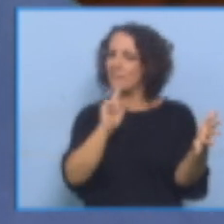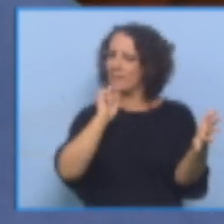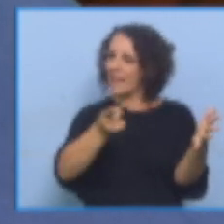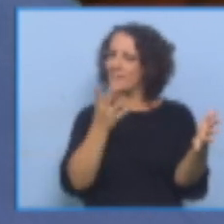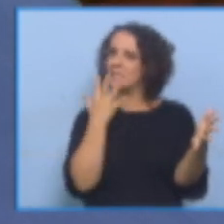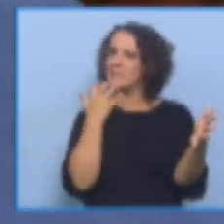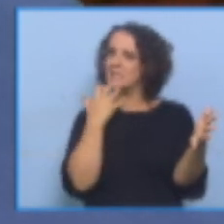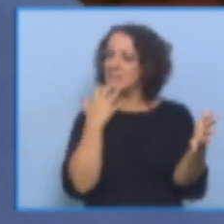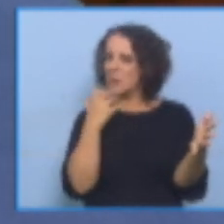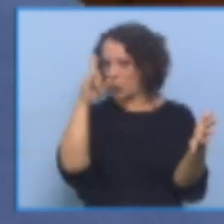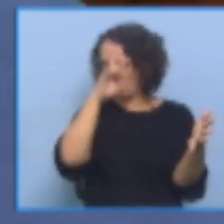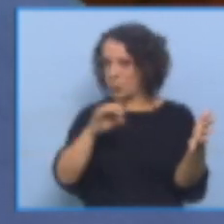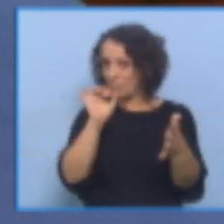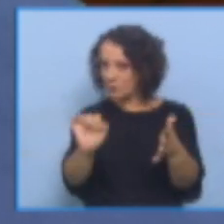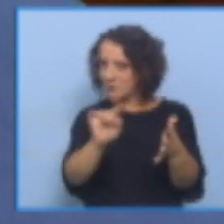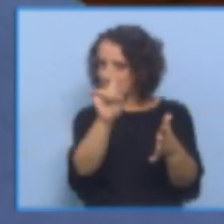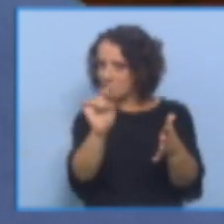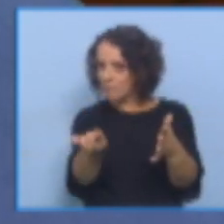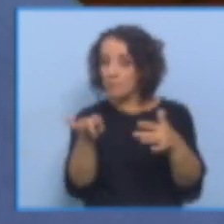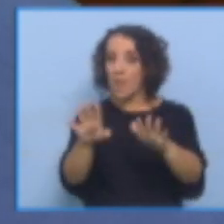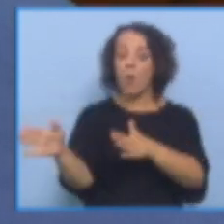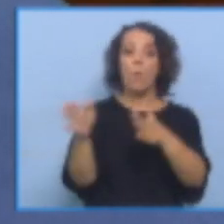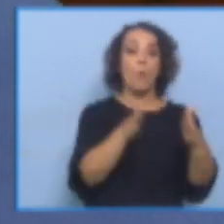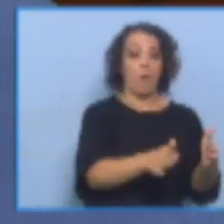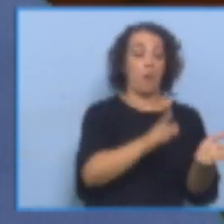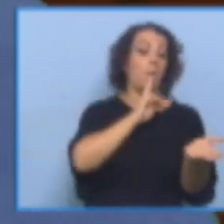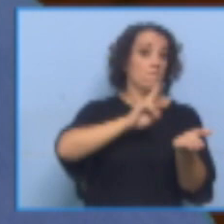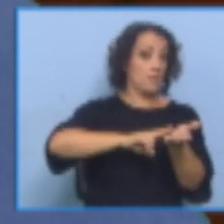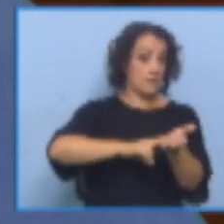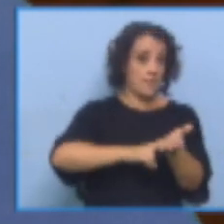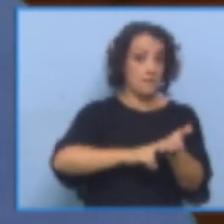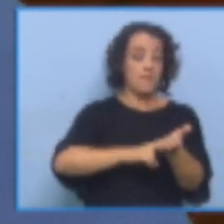se é insensato, mas não é muito prudente. Agora, que é evidente que há